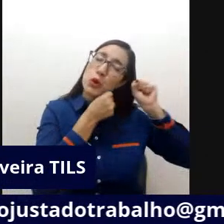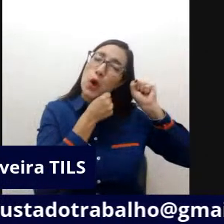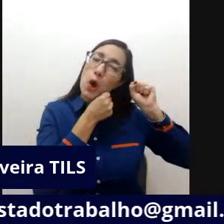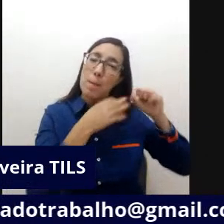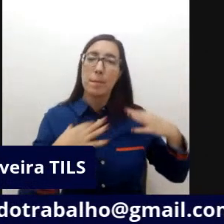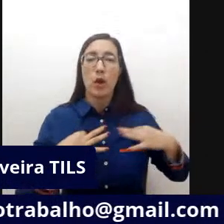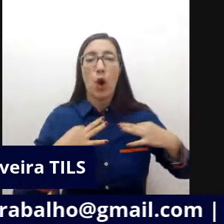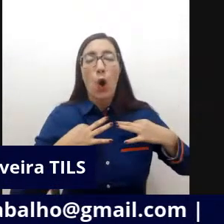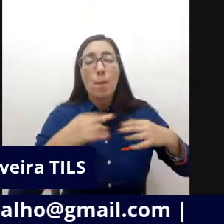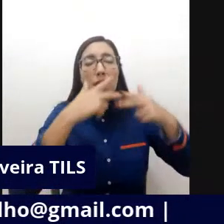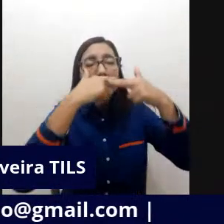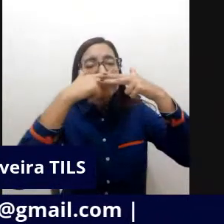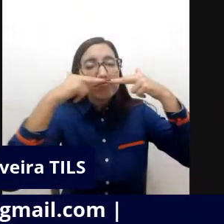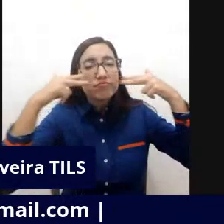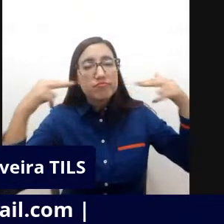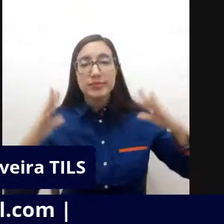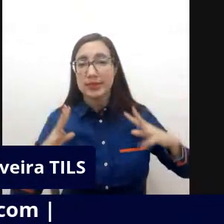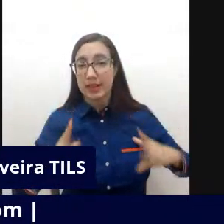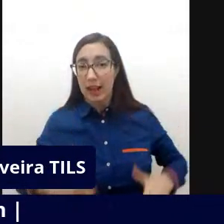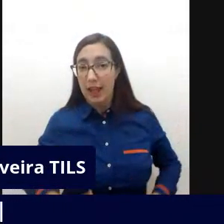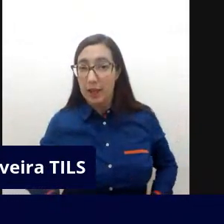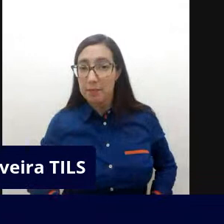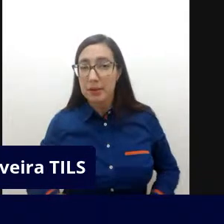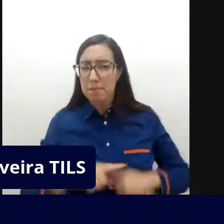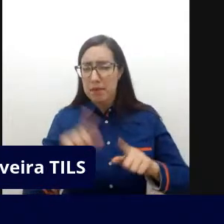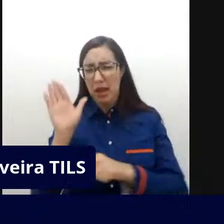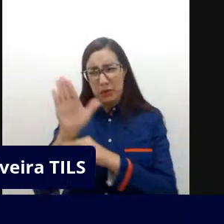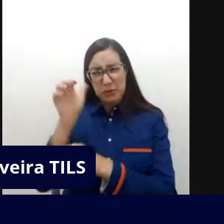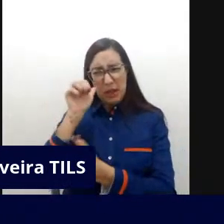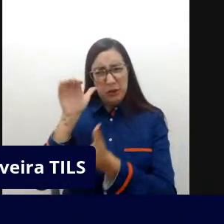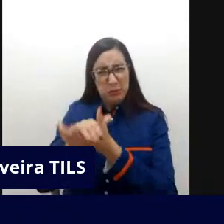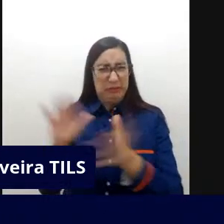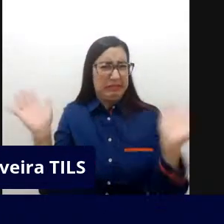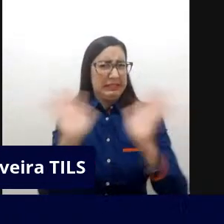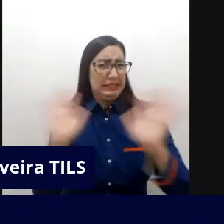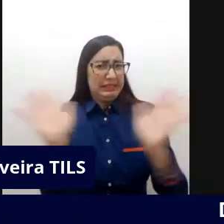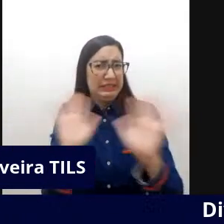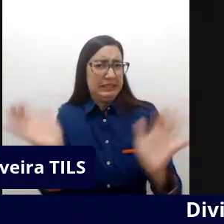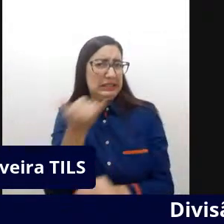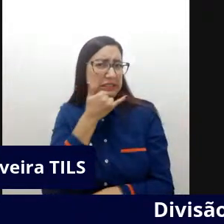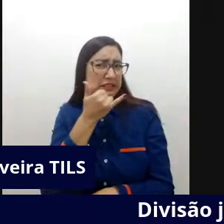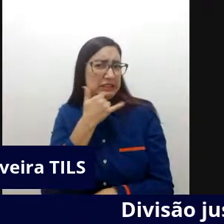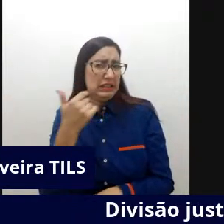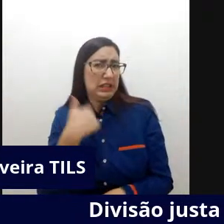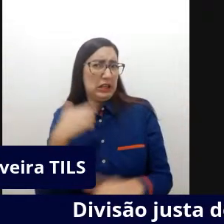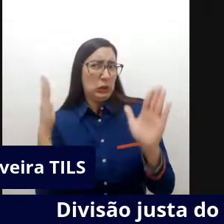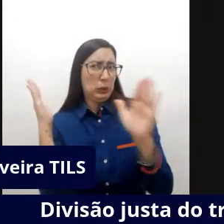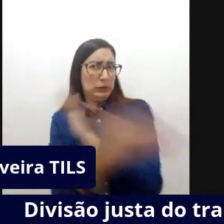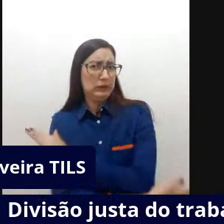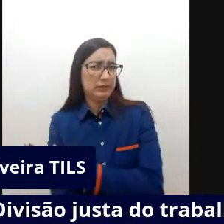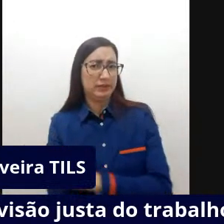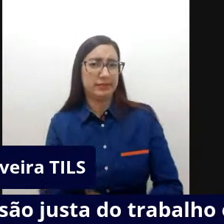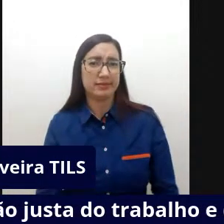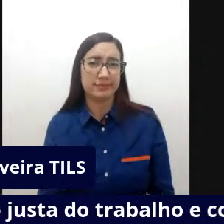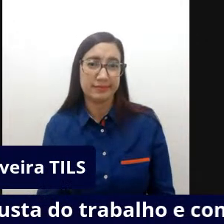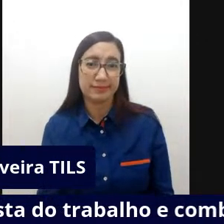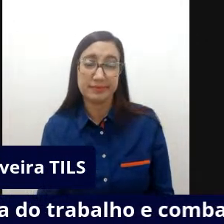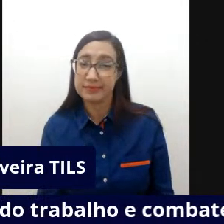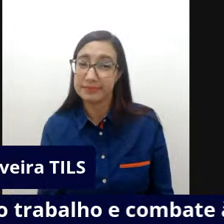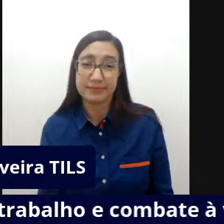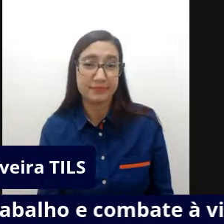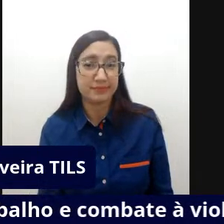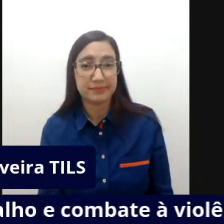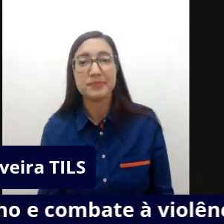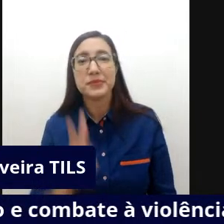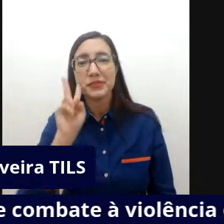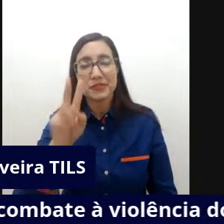as tarefas domésticas? Por que que não pode dividir as tarefas domésticas, né? Então, vi o cartaz. Hoje